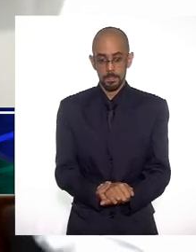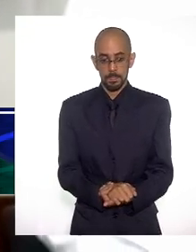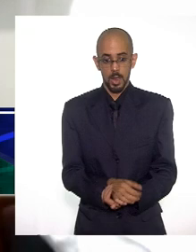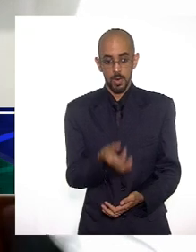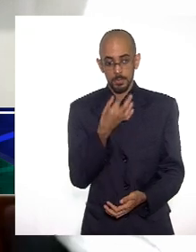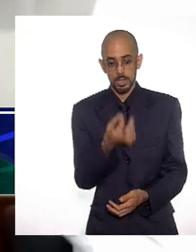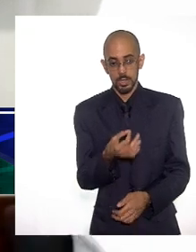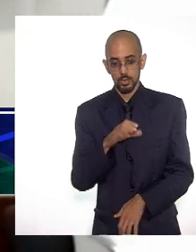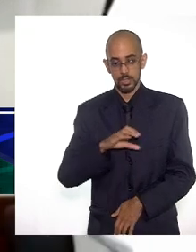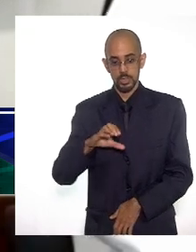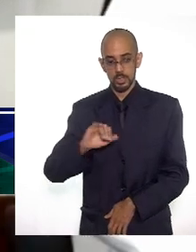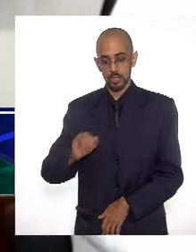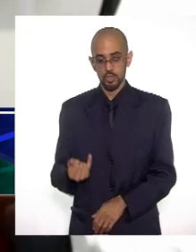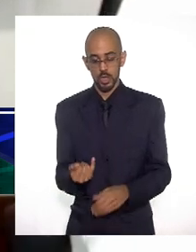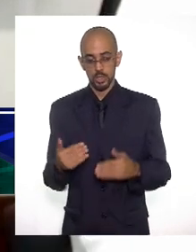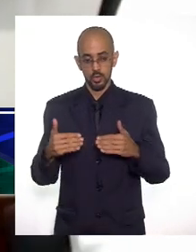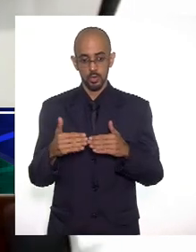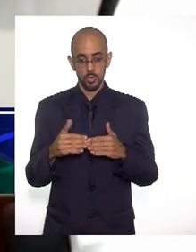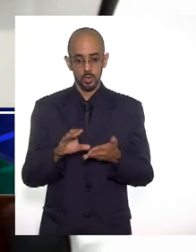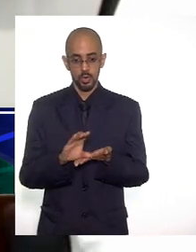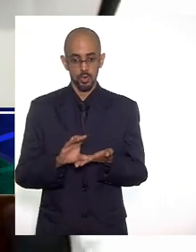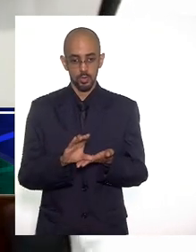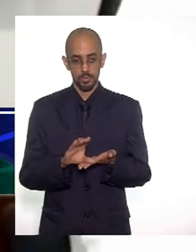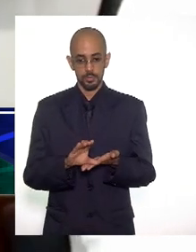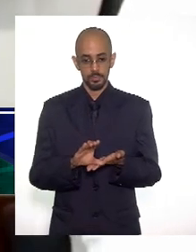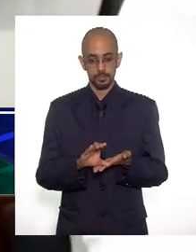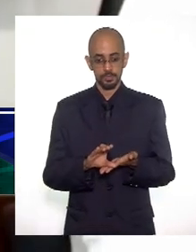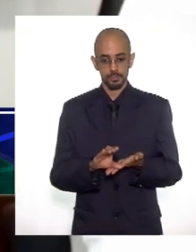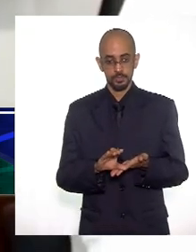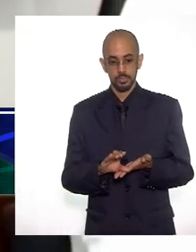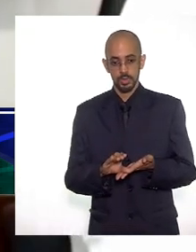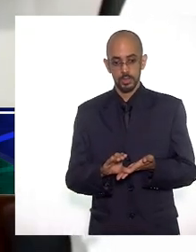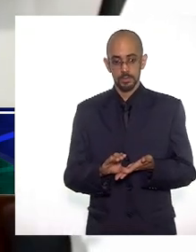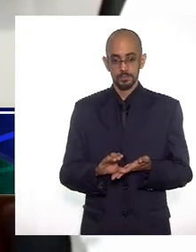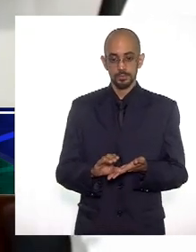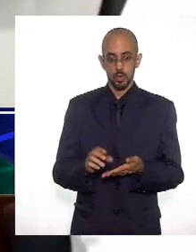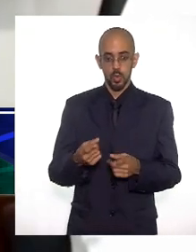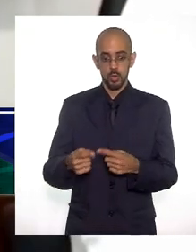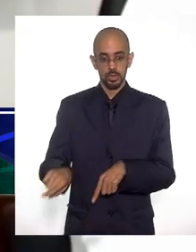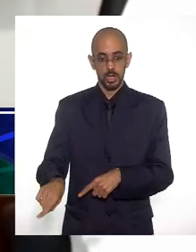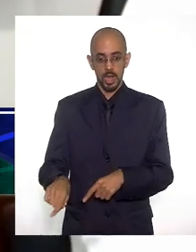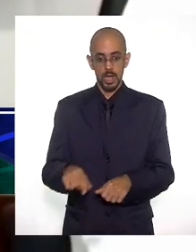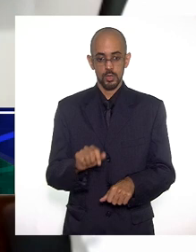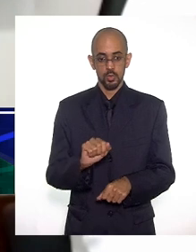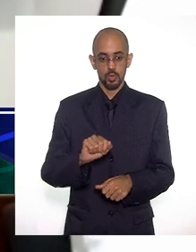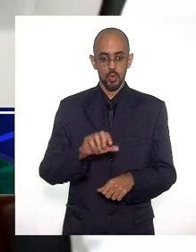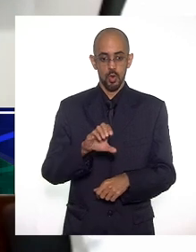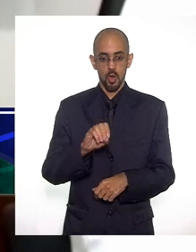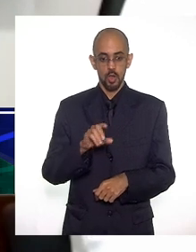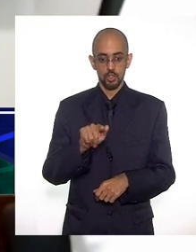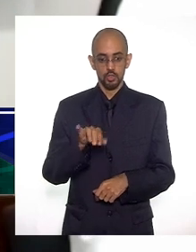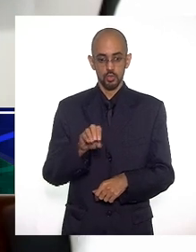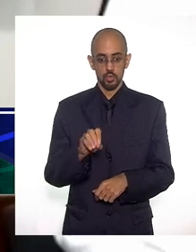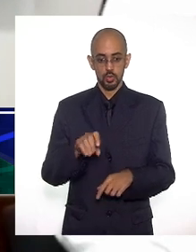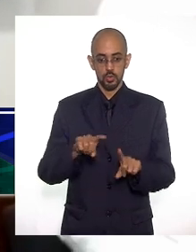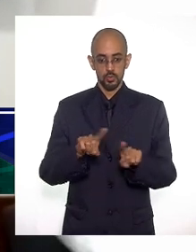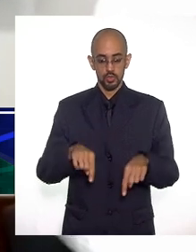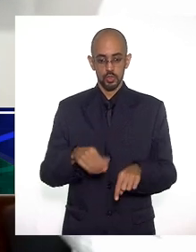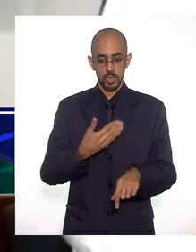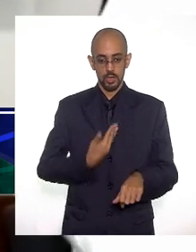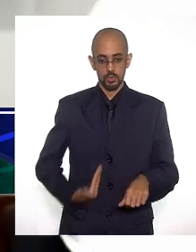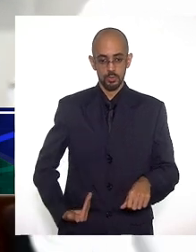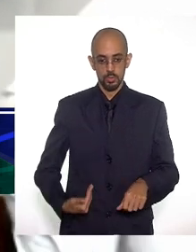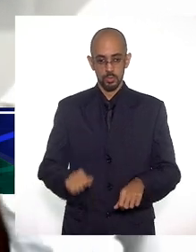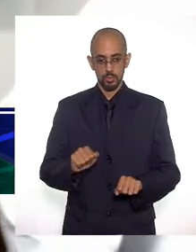e Justiça pela condicionalidade. Legislação constitucional complementar e códigos, contrário. Servidores públicos, favorável. De orçamento,